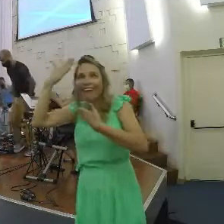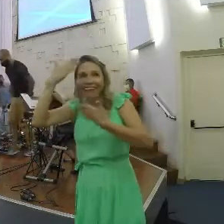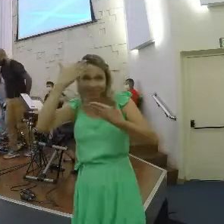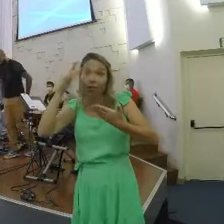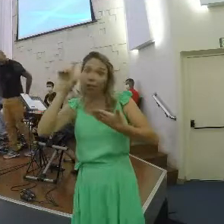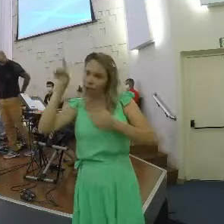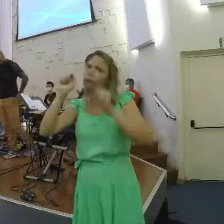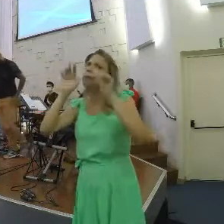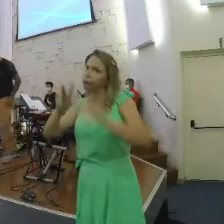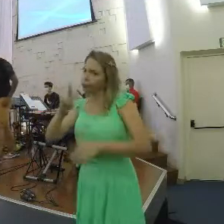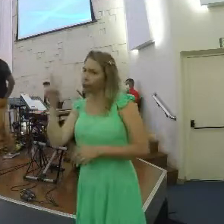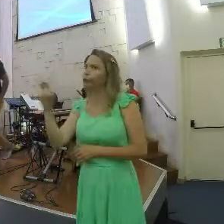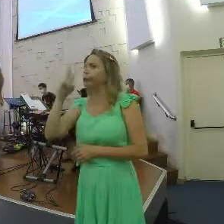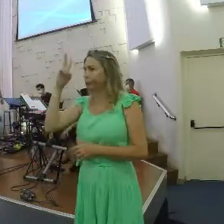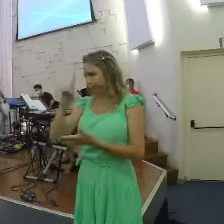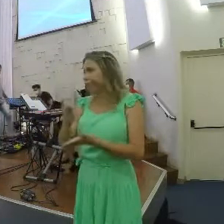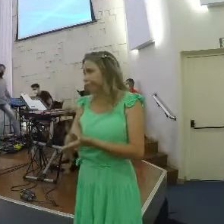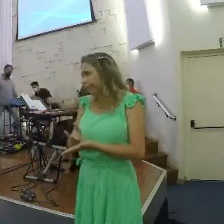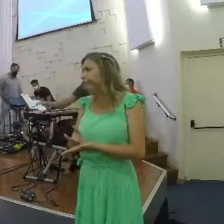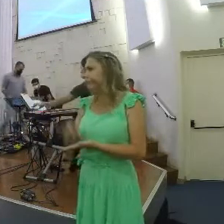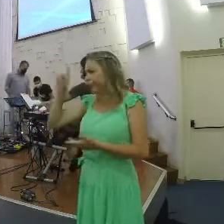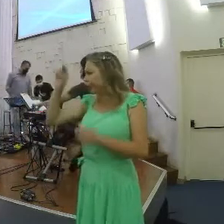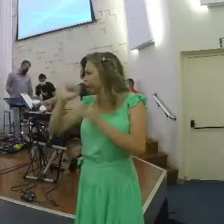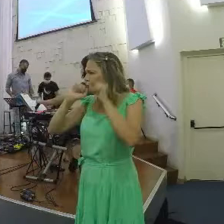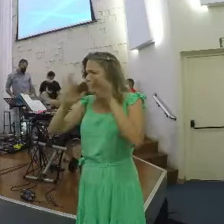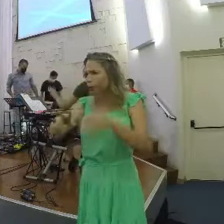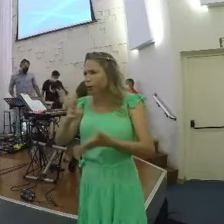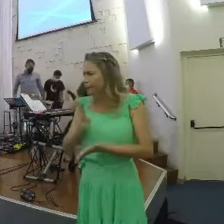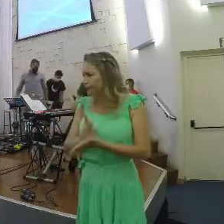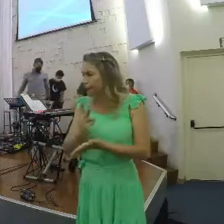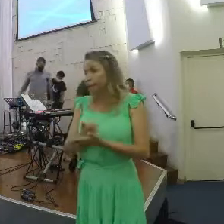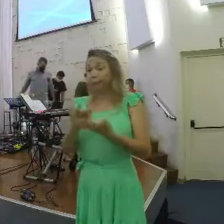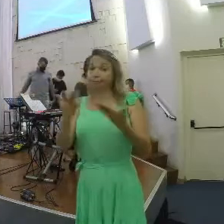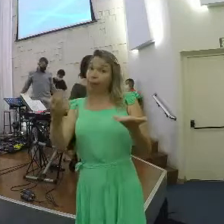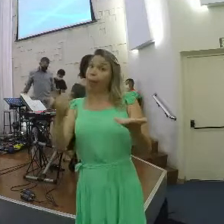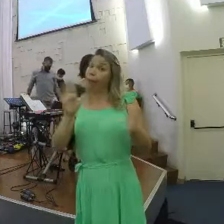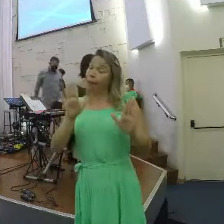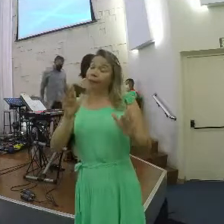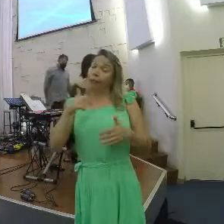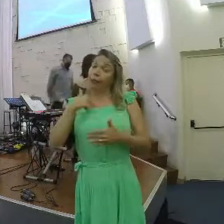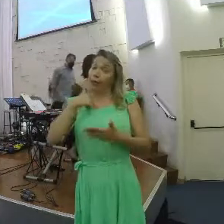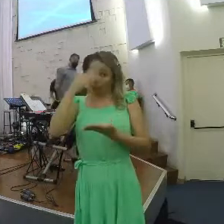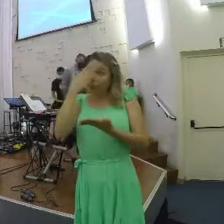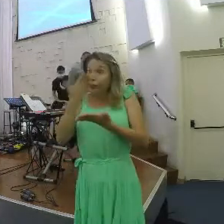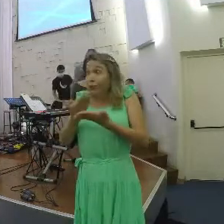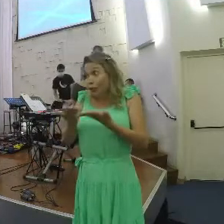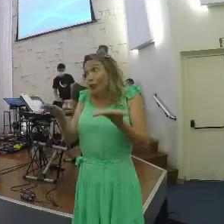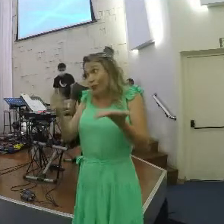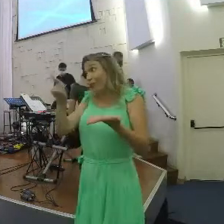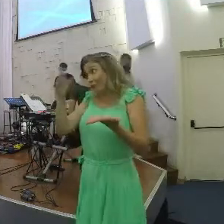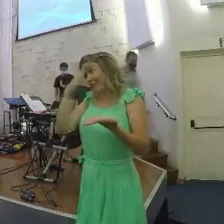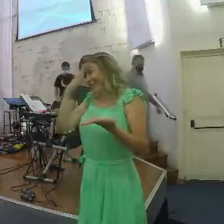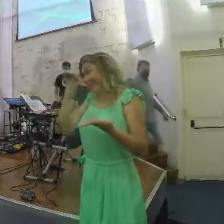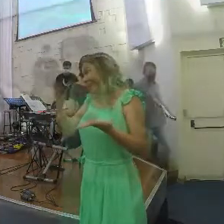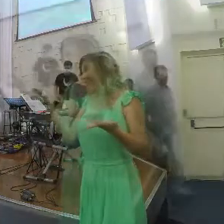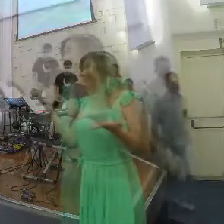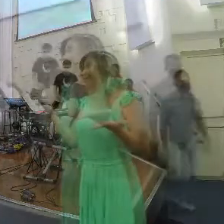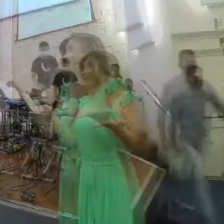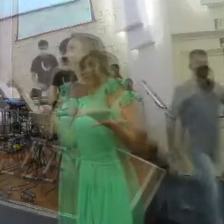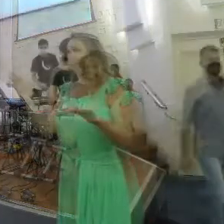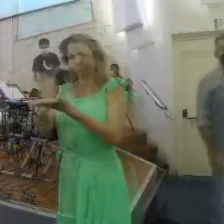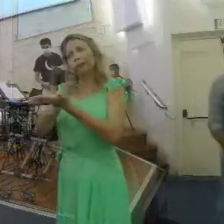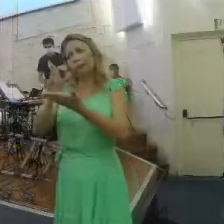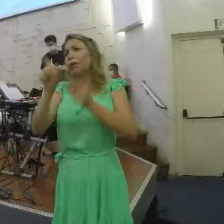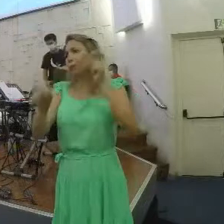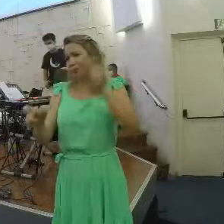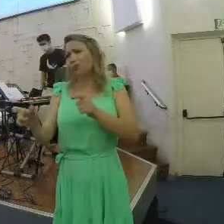favor do Senhor, das bênçãos do Senhor. Mas acreditem, até aqueles irmãos que estão vivenciando